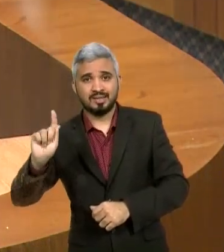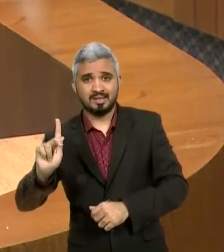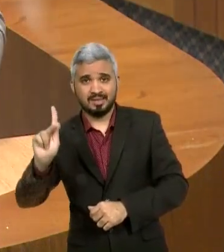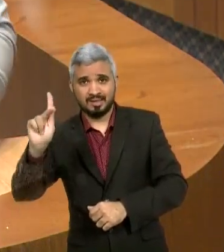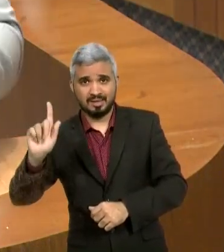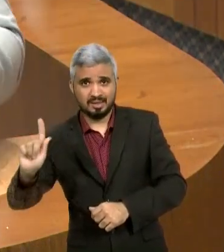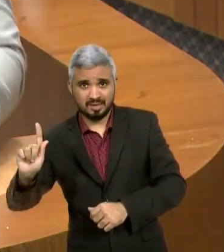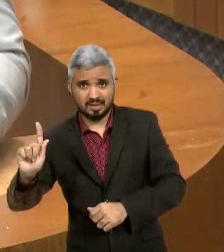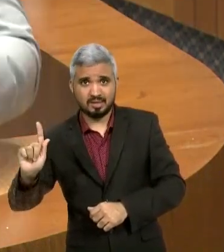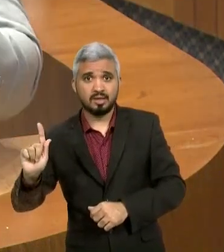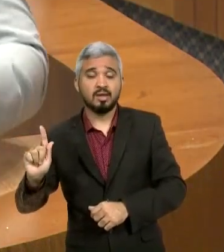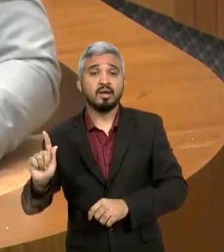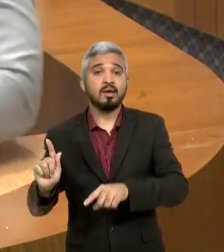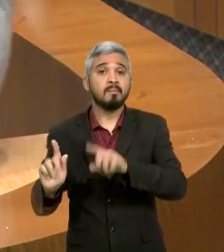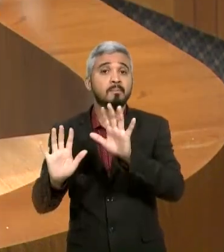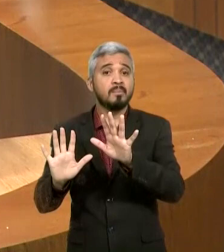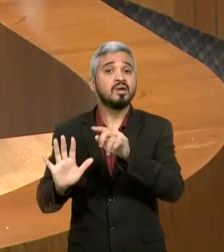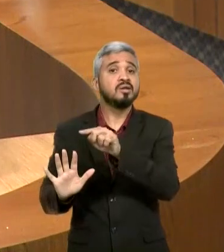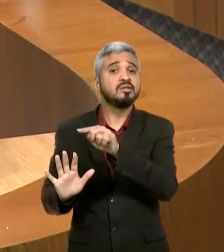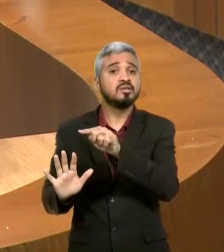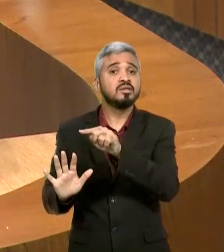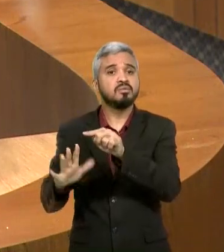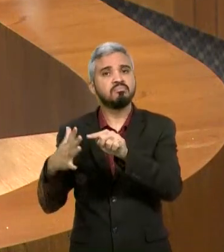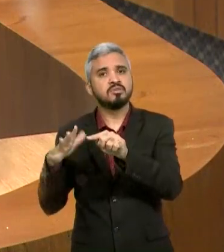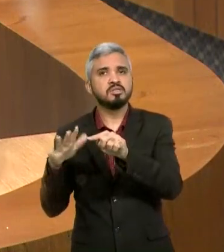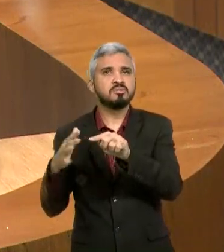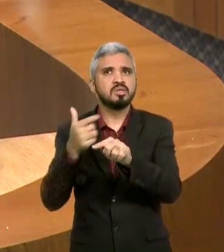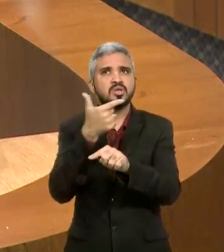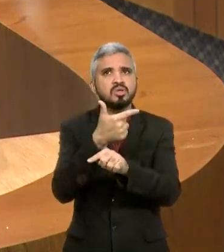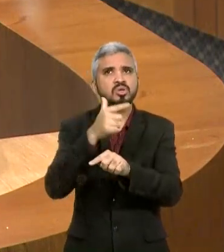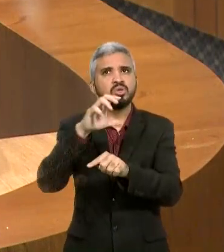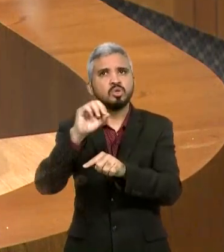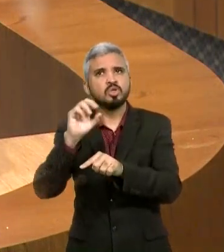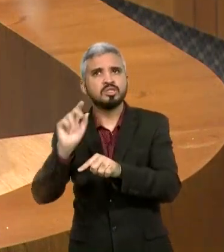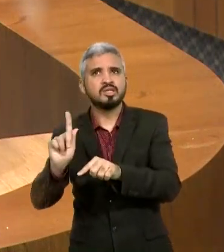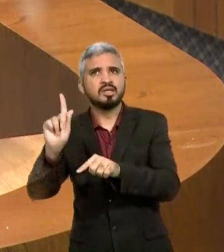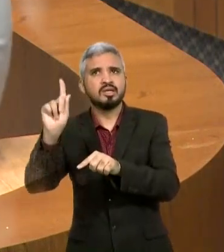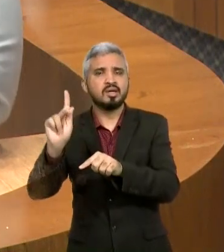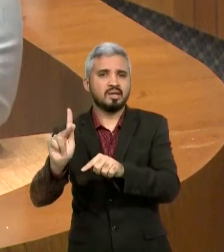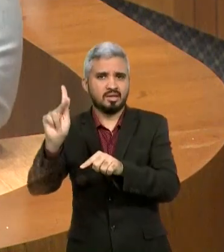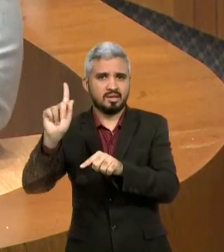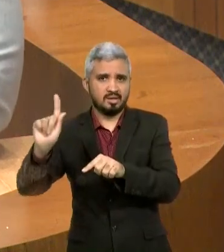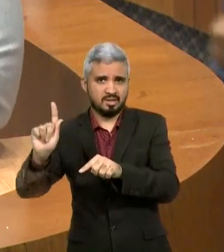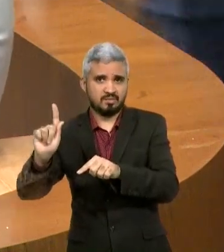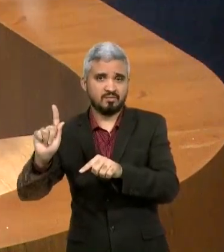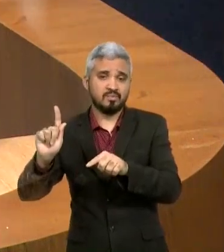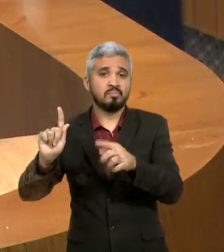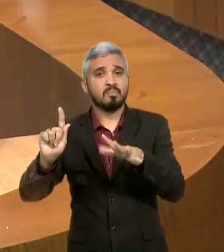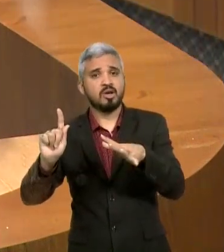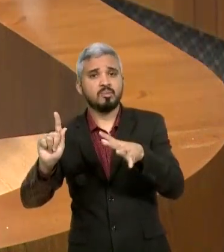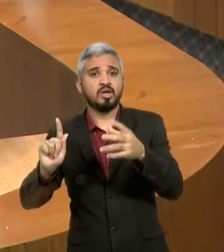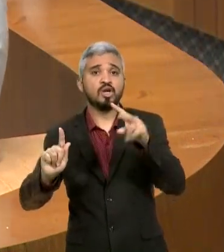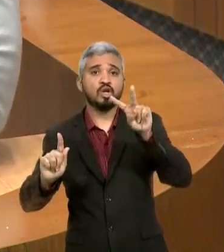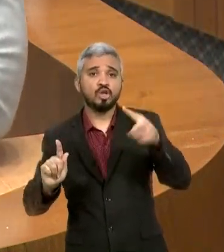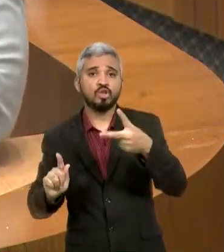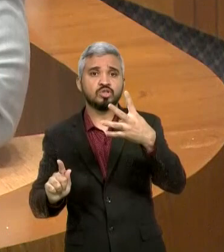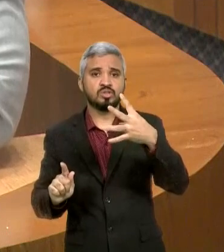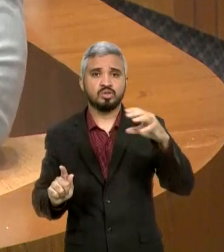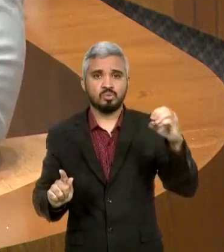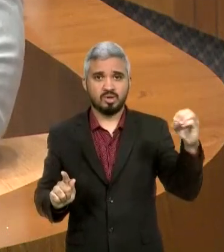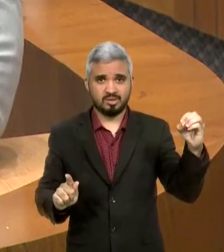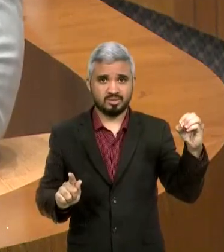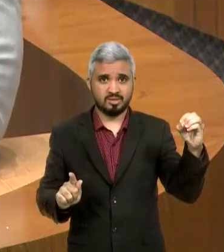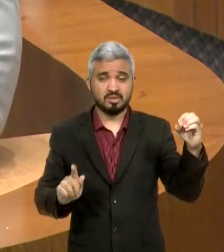um quilo, em média o valor dessa vaca no mercado ela custa R$2.400. Mas quando ele vai emitir uma